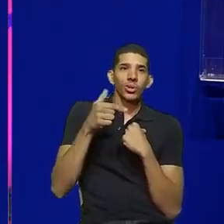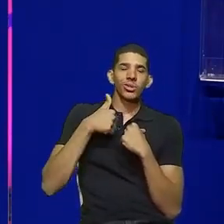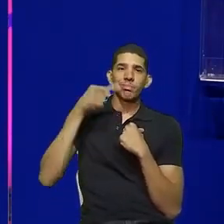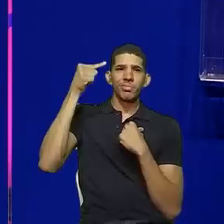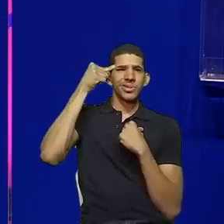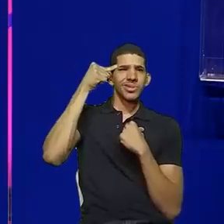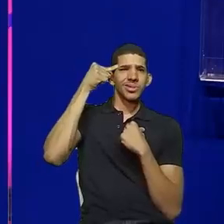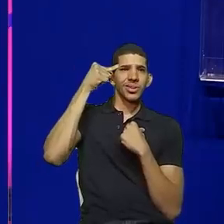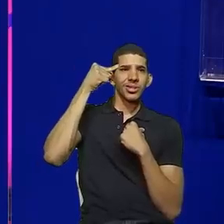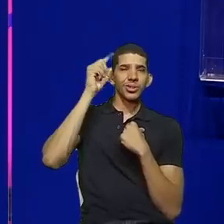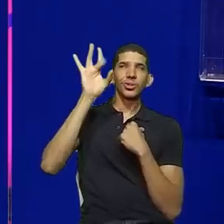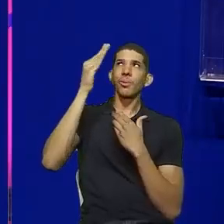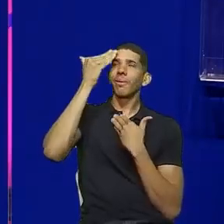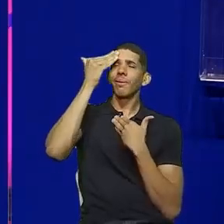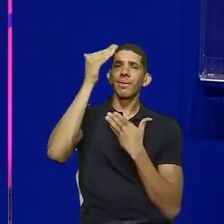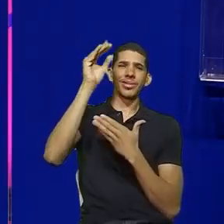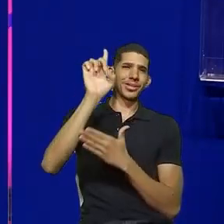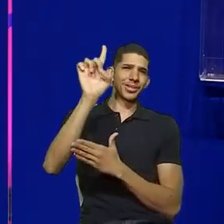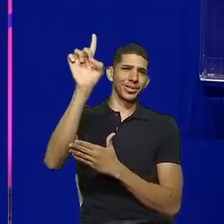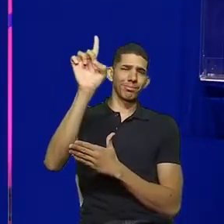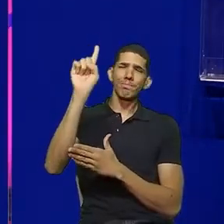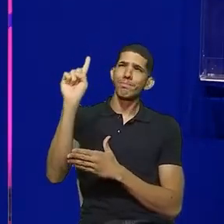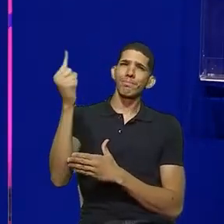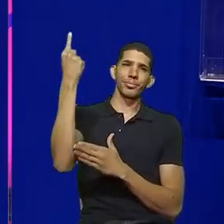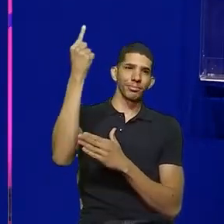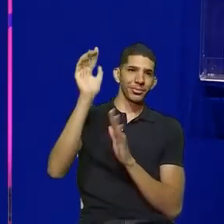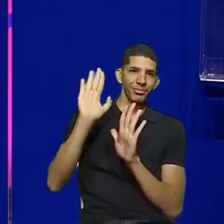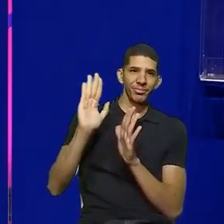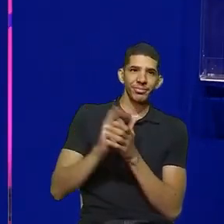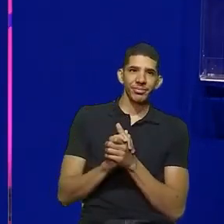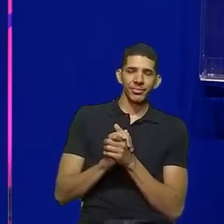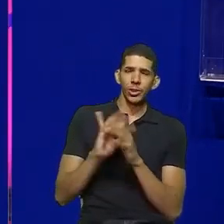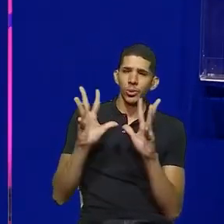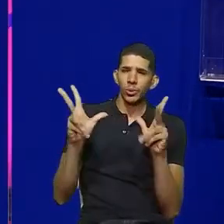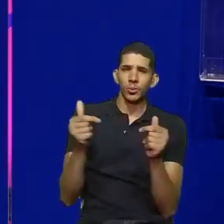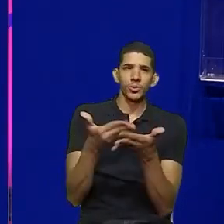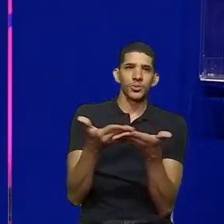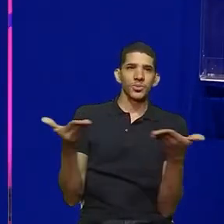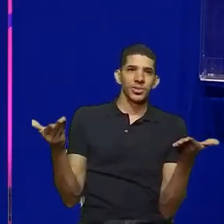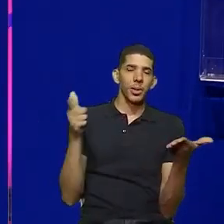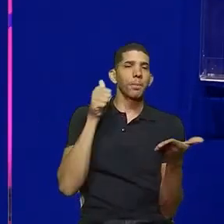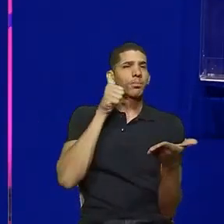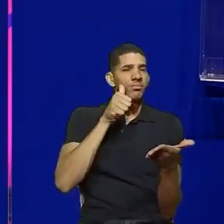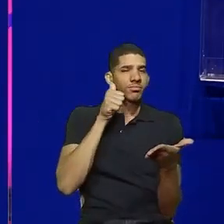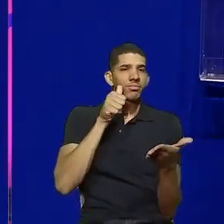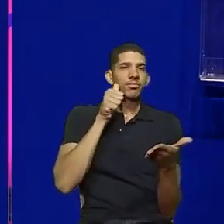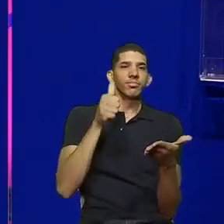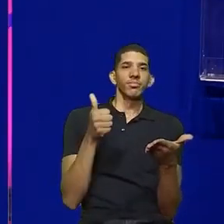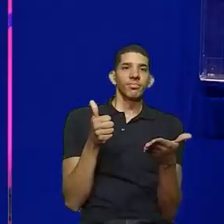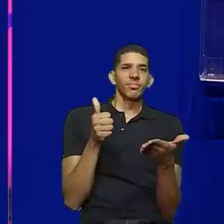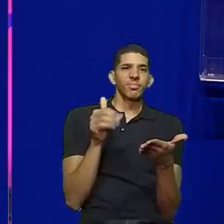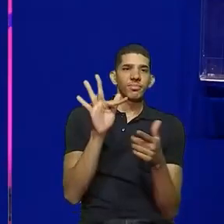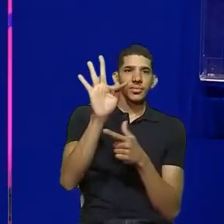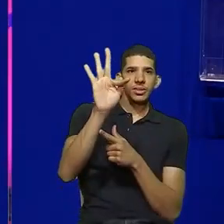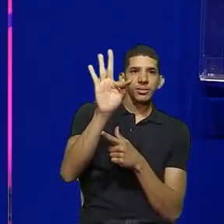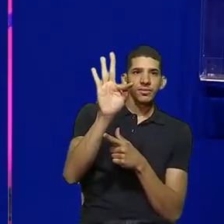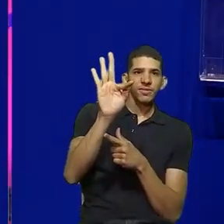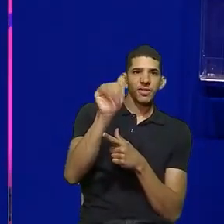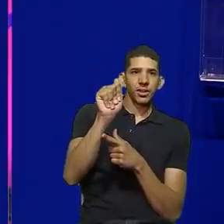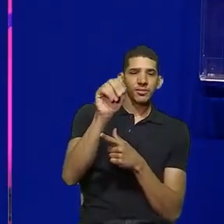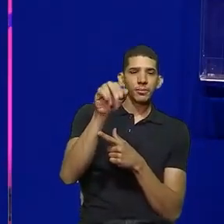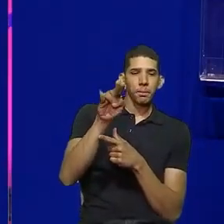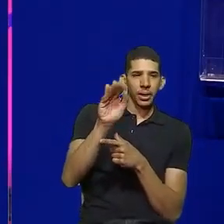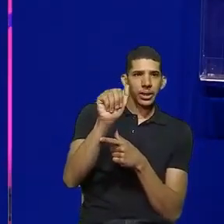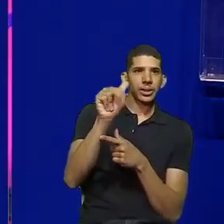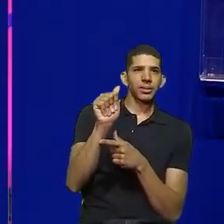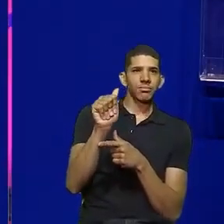só agradecer e pedir a Deus por todos vocês. Fabiano também estava lá no dia, né? Eu não esqueci a Raquel.